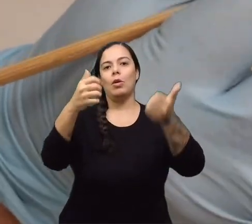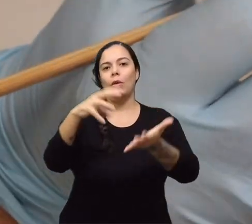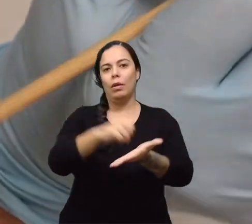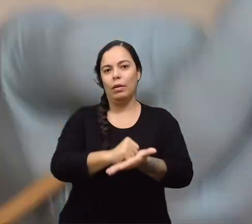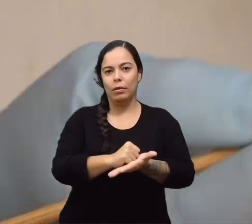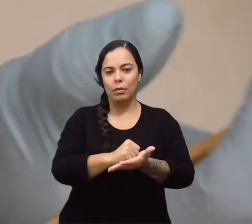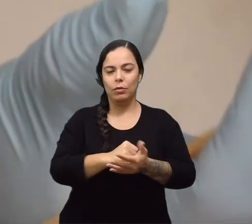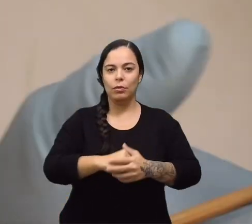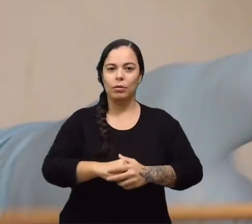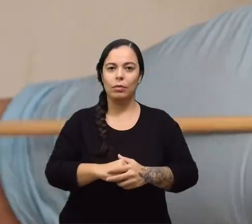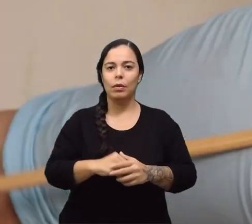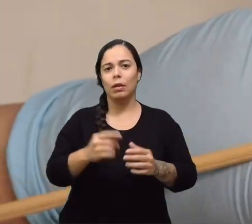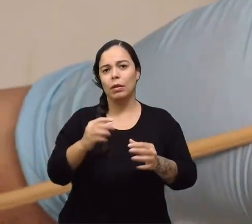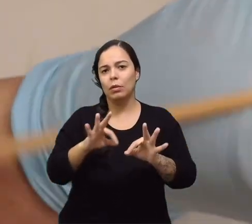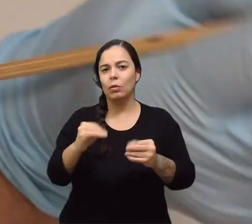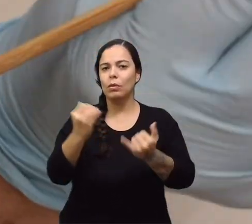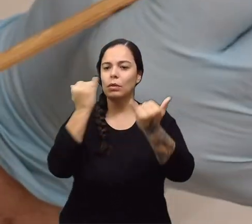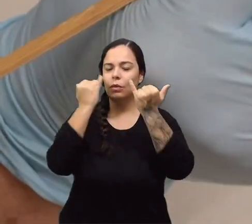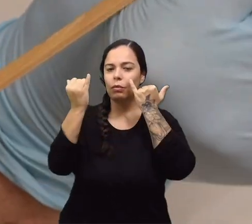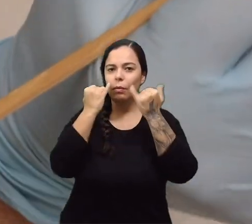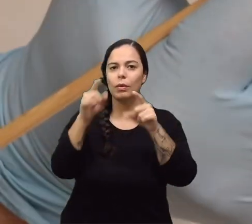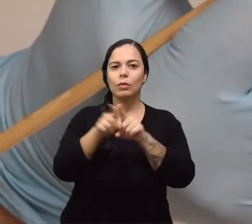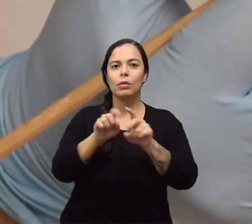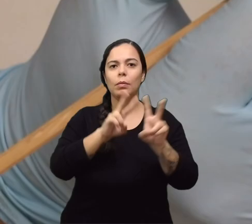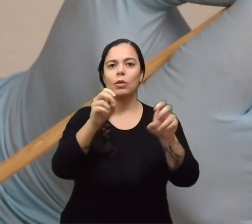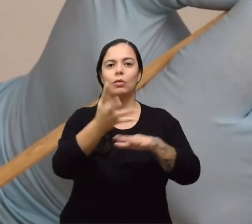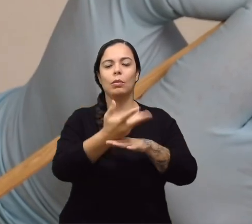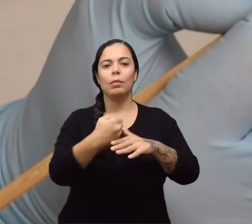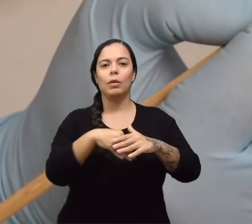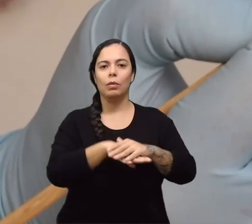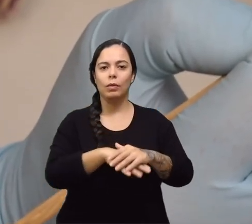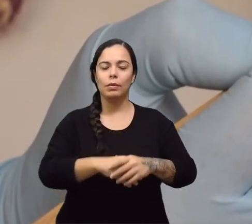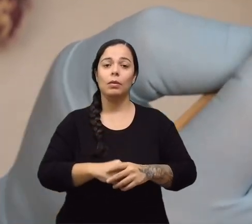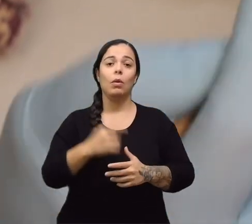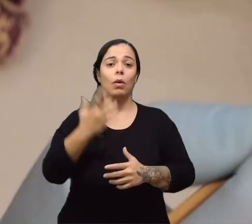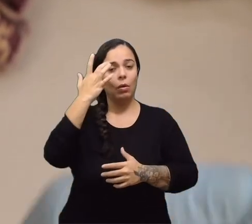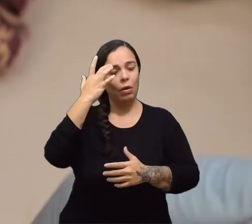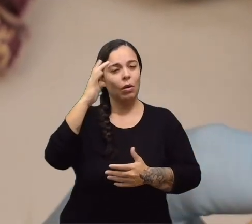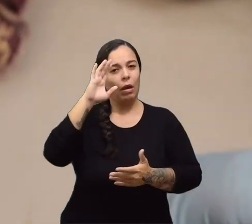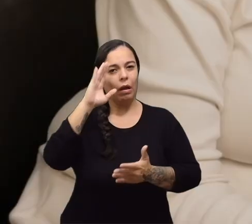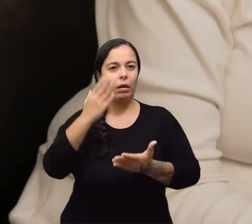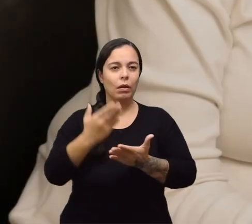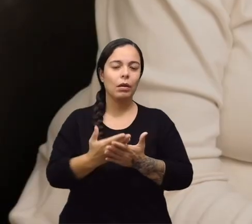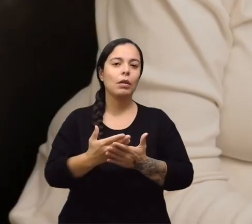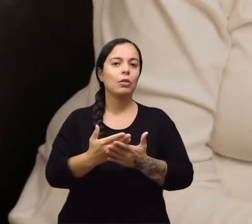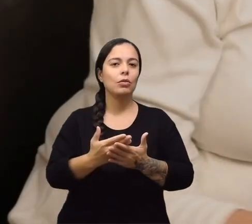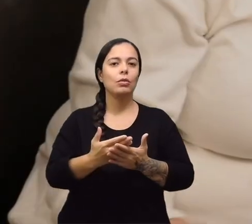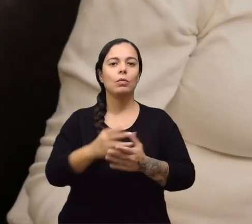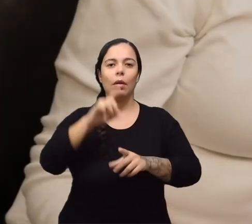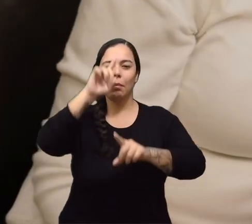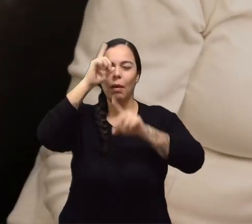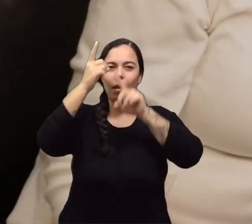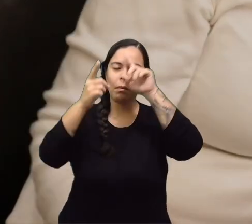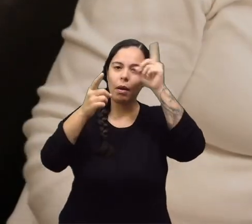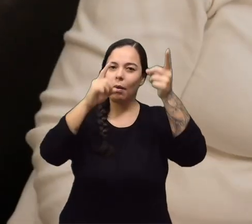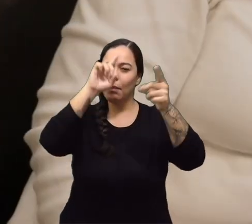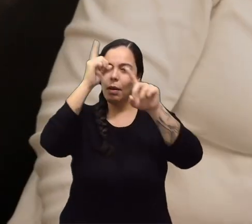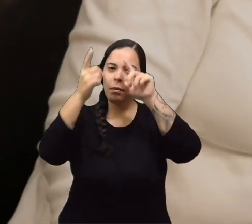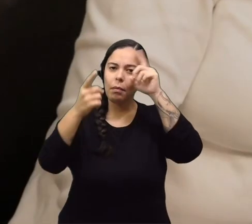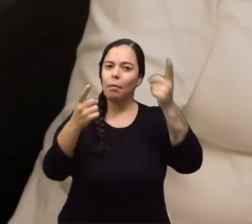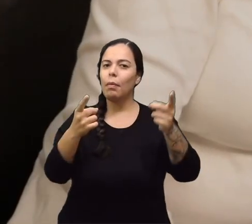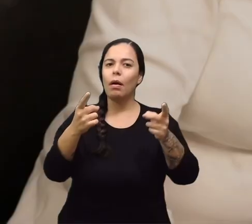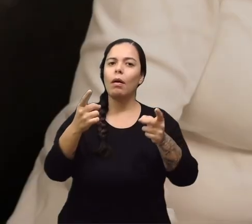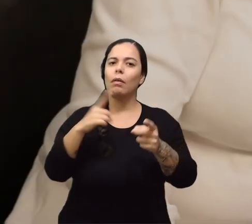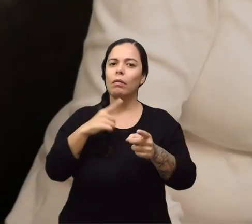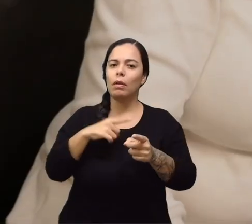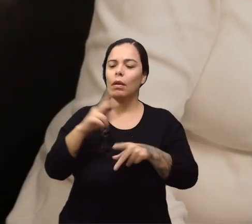esse cadastro, essas informações sobre essa coleção. Acredito que muitas ideias